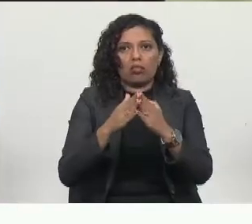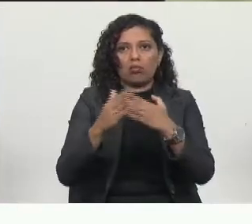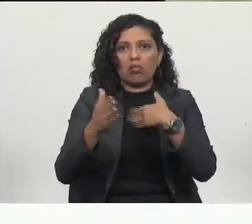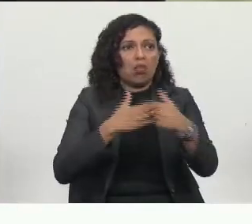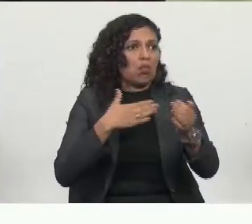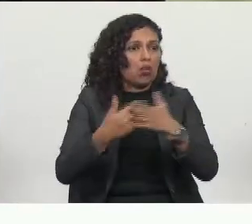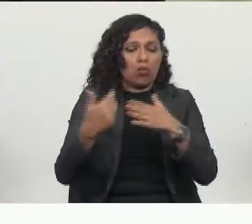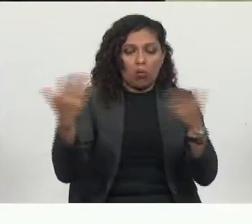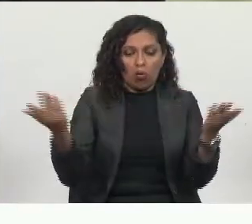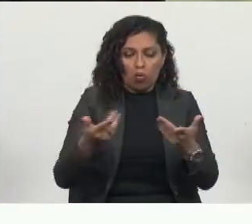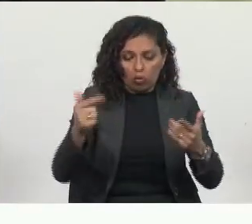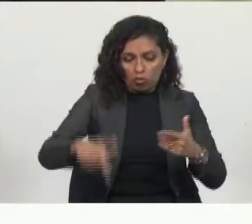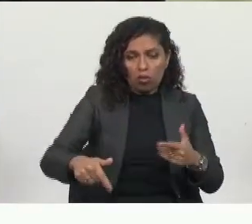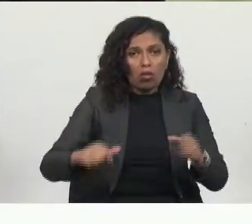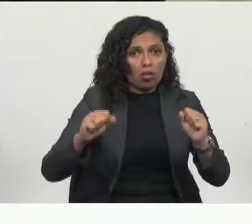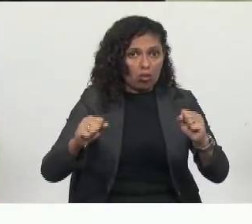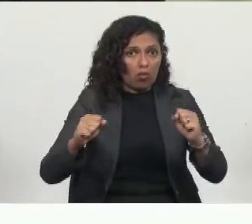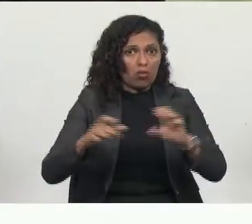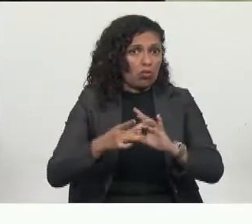aqui.